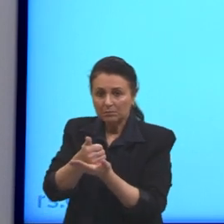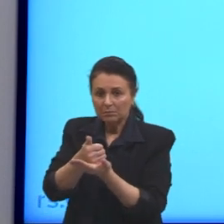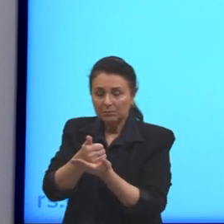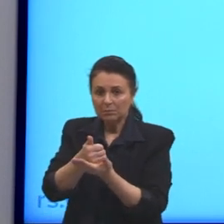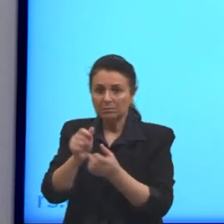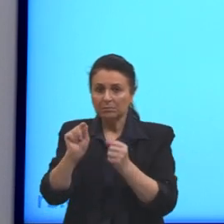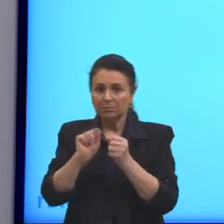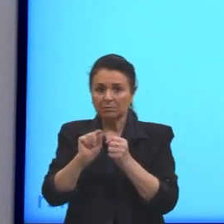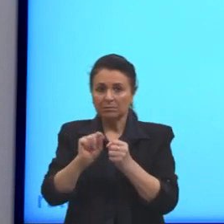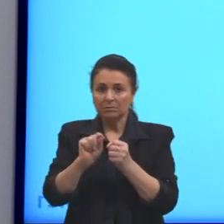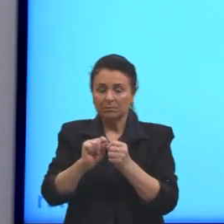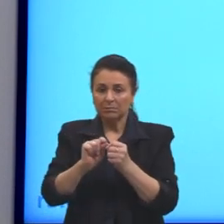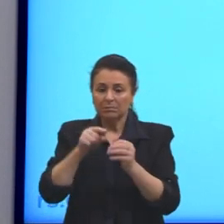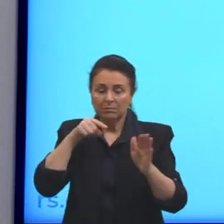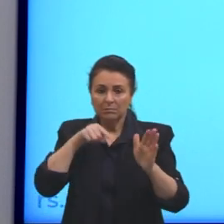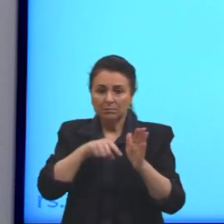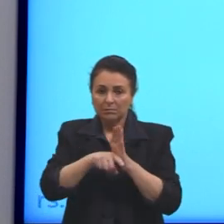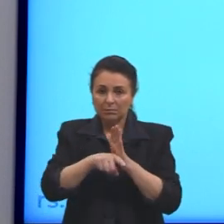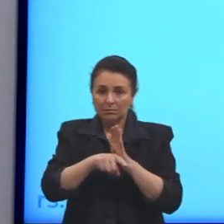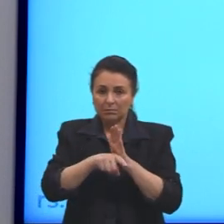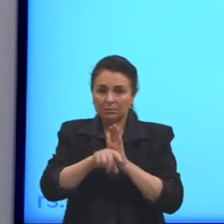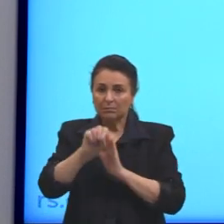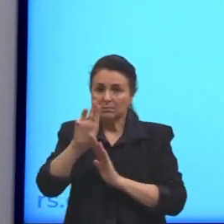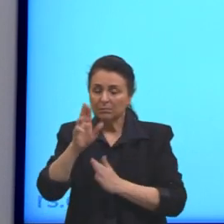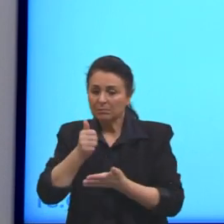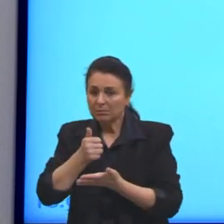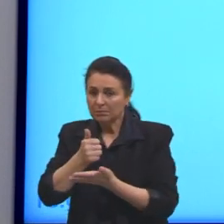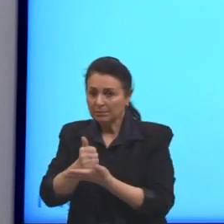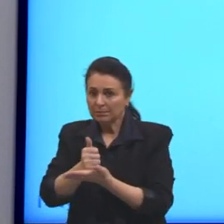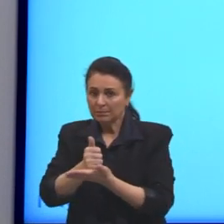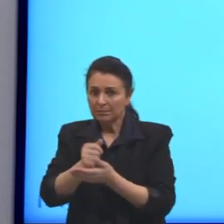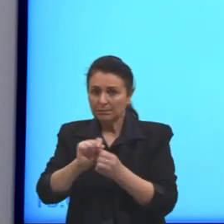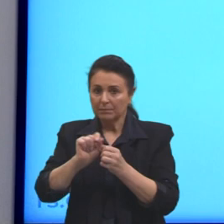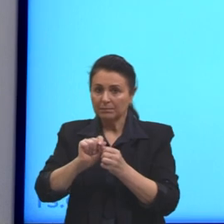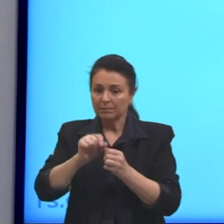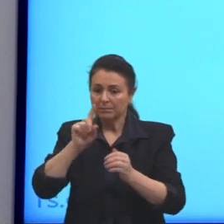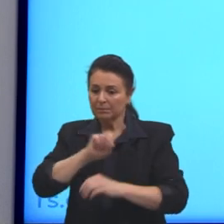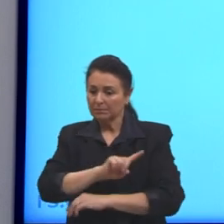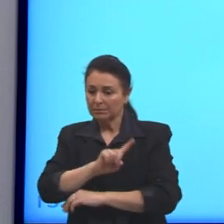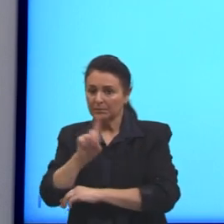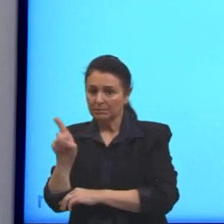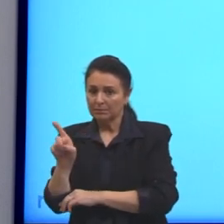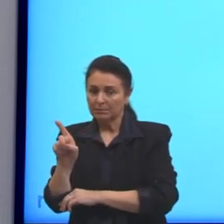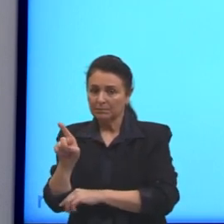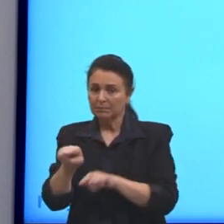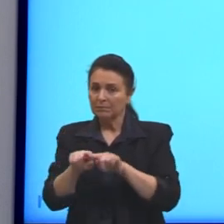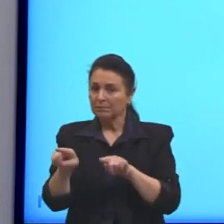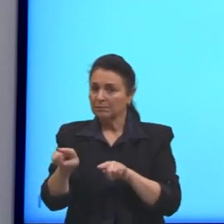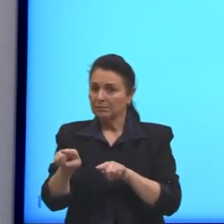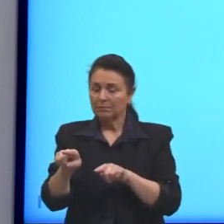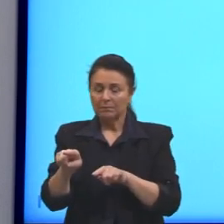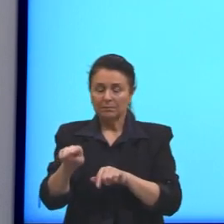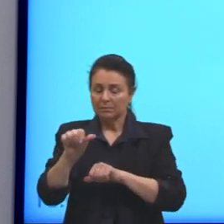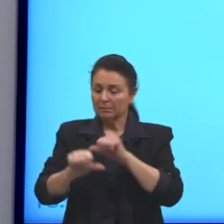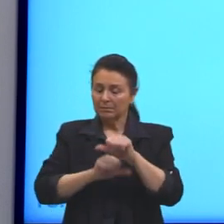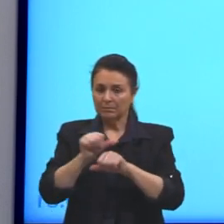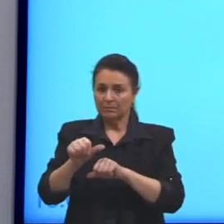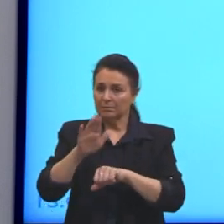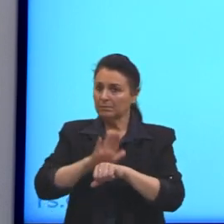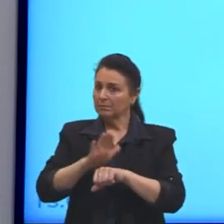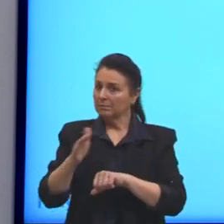para fazer a pergunta ou auxiliar para fazer negativa mas eles não mudam mais tá